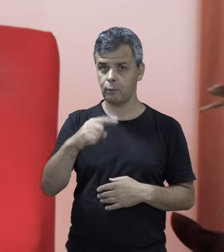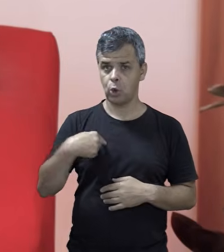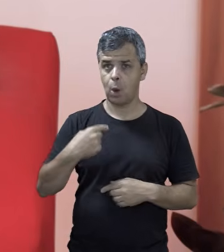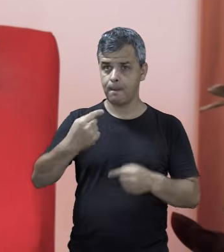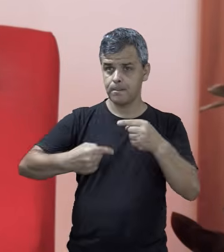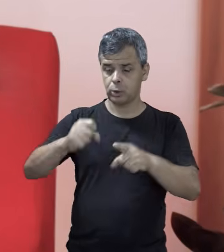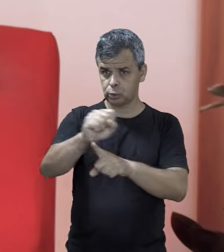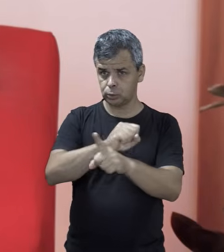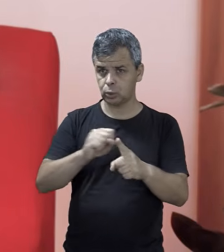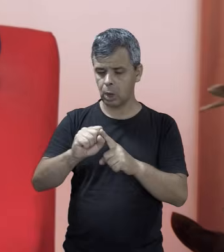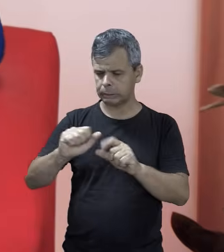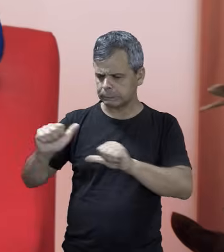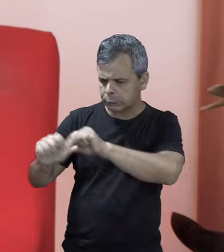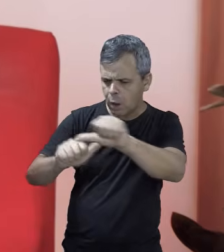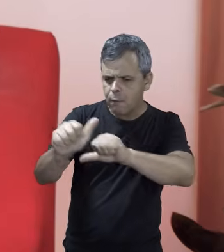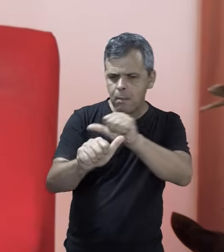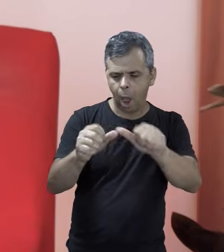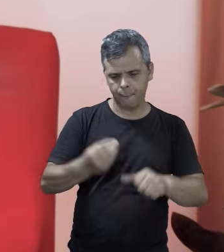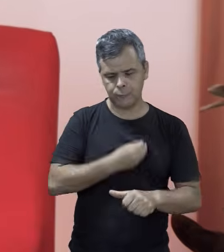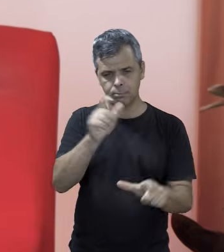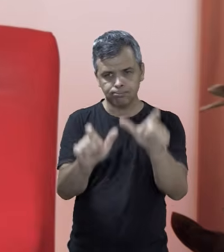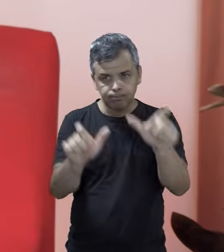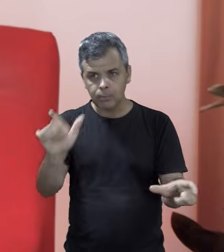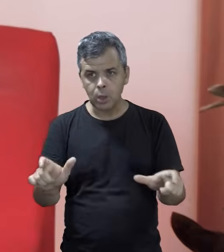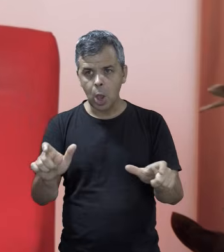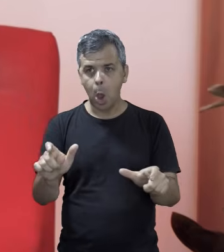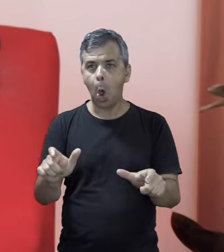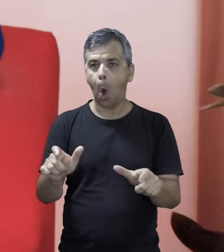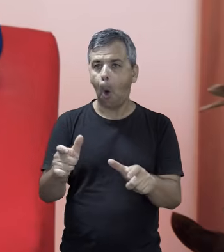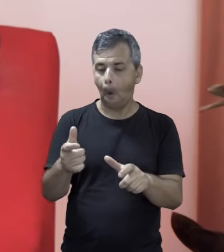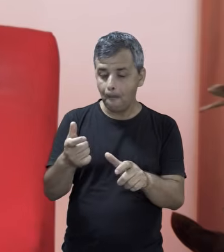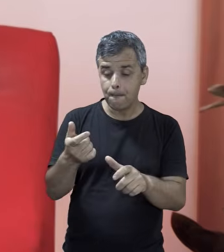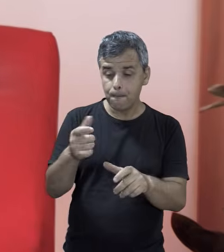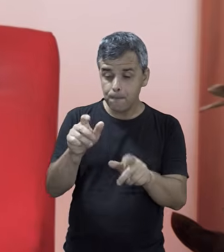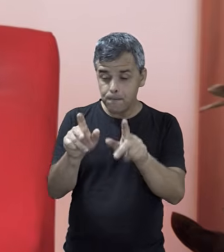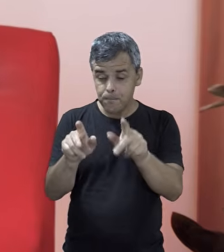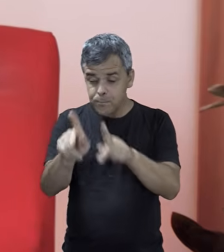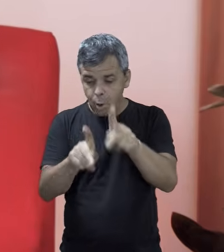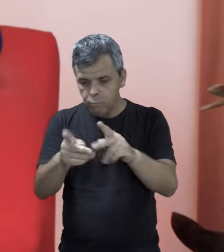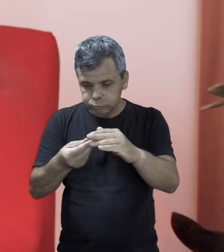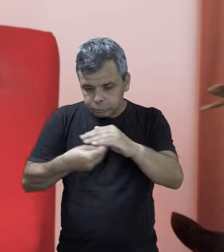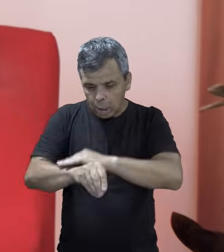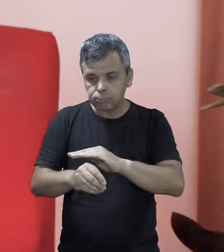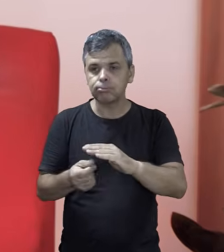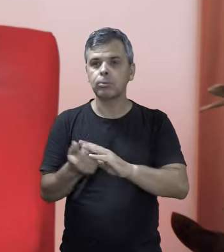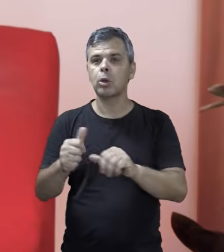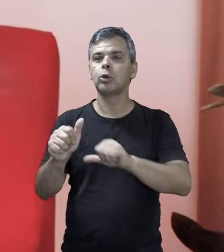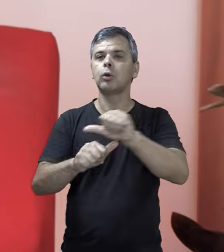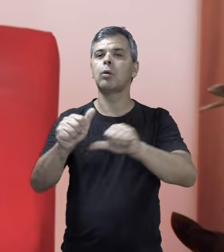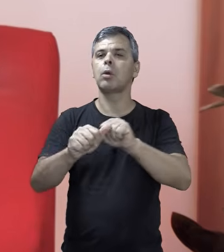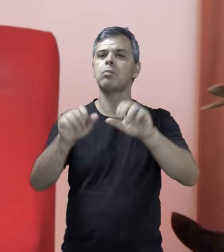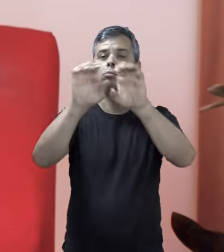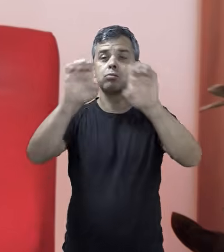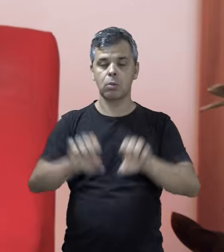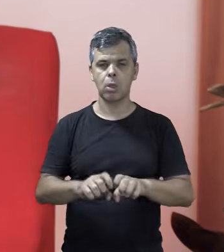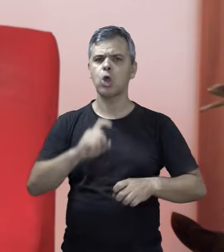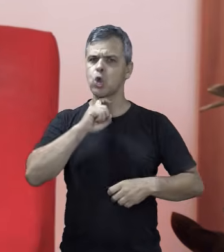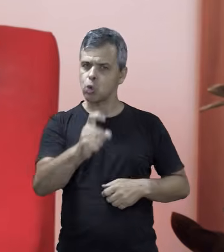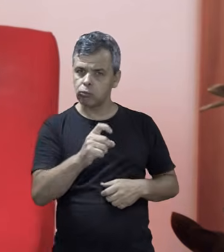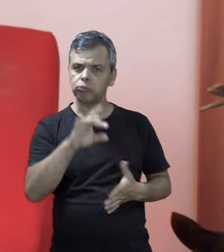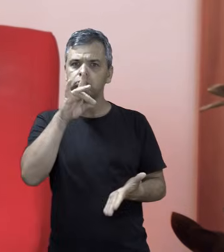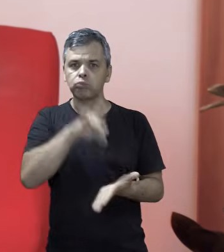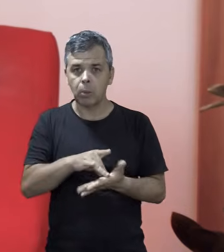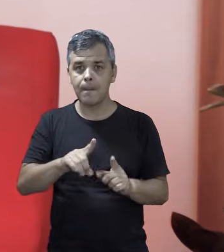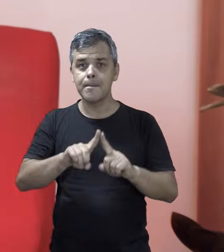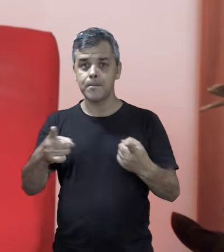políticas sociais são transformadoras, que nós colocamos o povo no orçamento, que as medidas que nós fizemos são transformações estruturais. Não tenho dúvida disso,